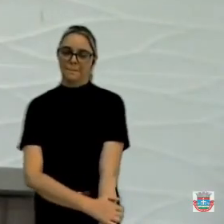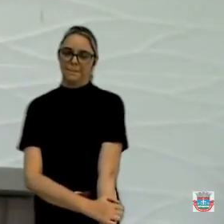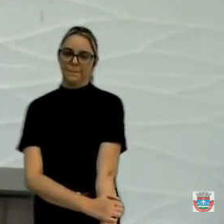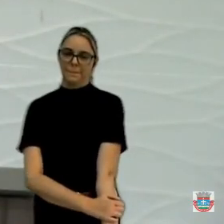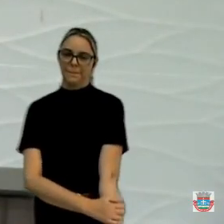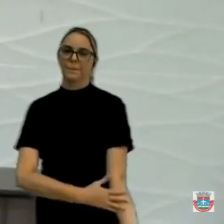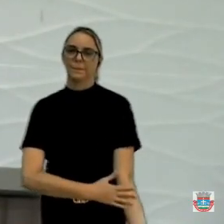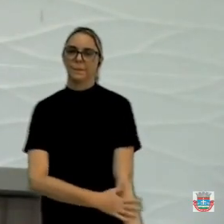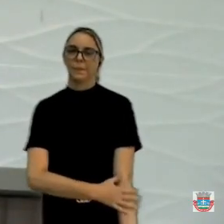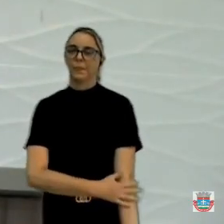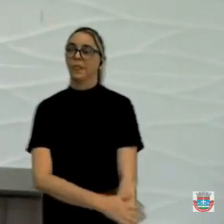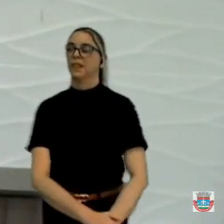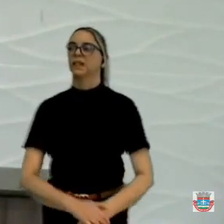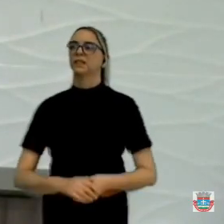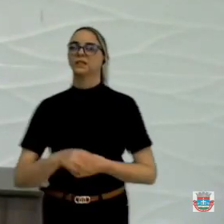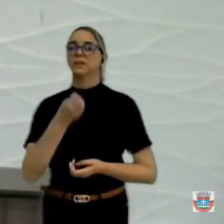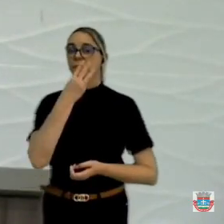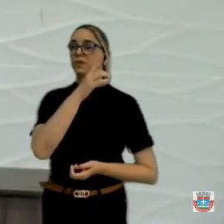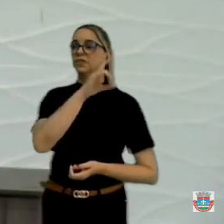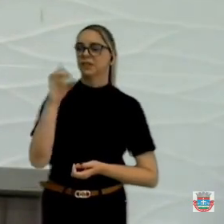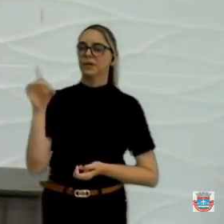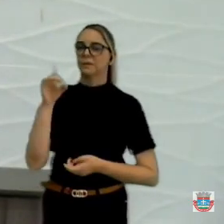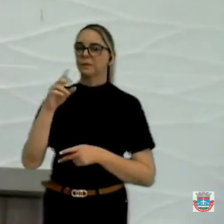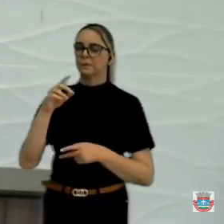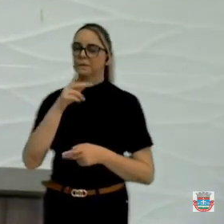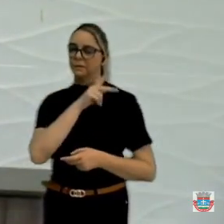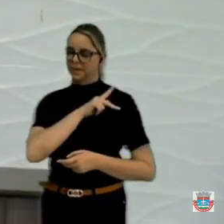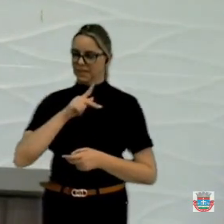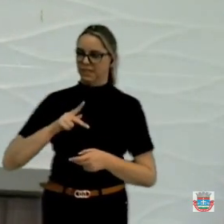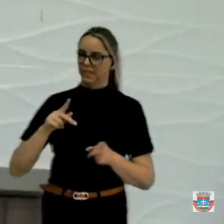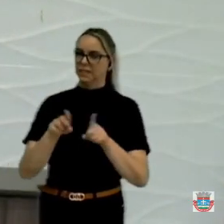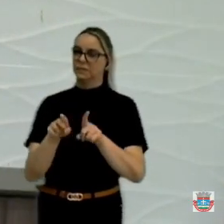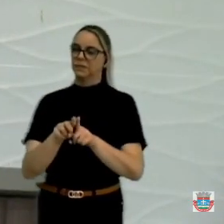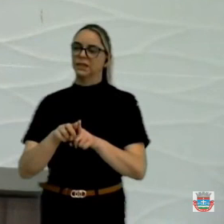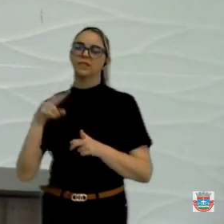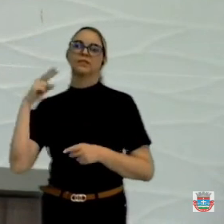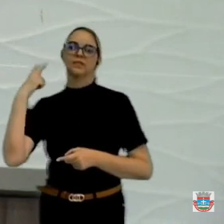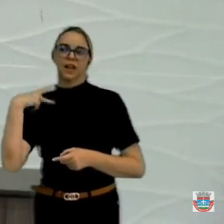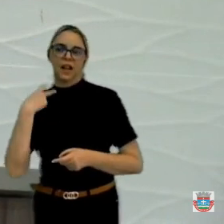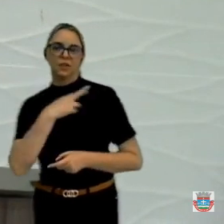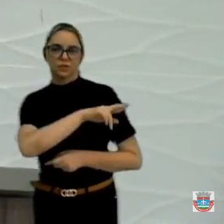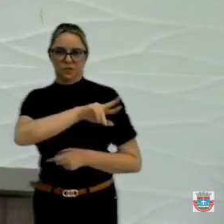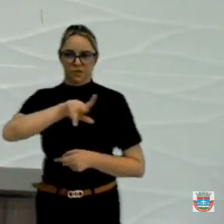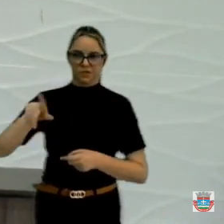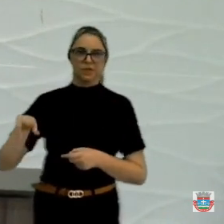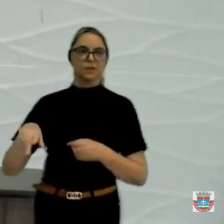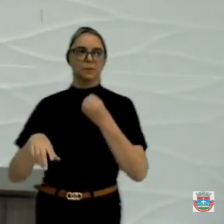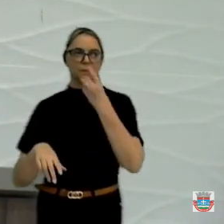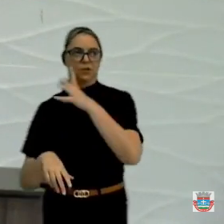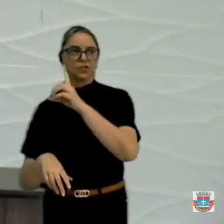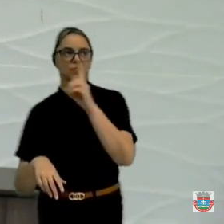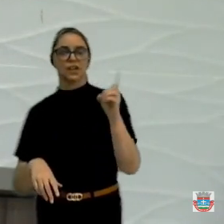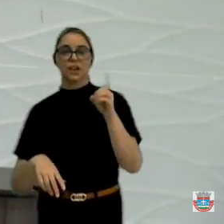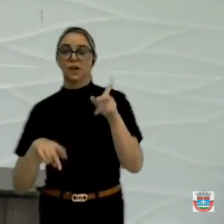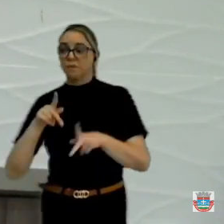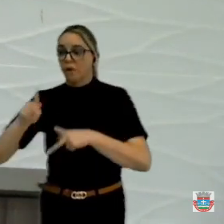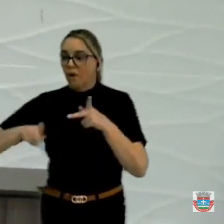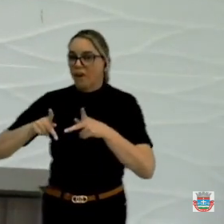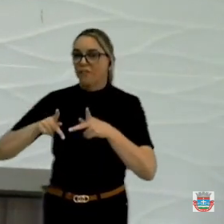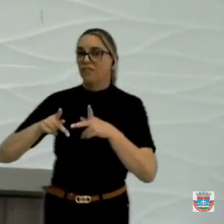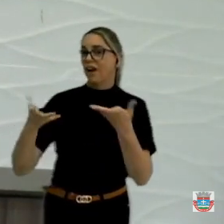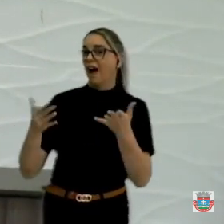Bom dia, presidente. Bom dia, colegas vereadoras, colegas vereadores. Bom dia, o pessoal que assiste pela internet,